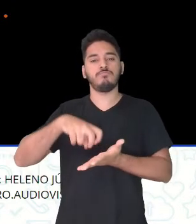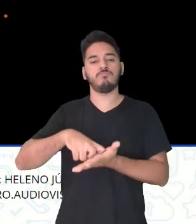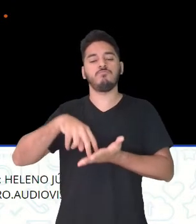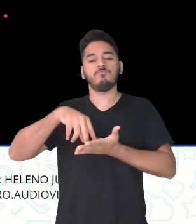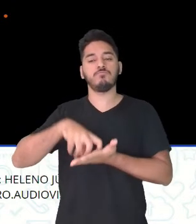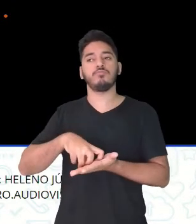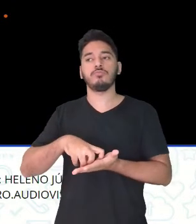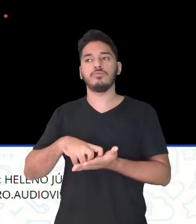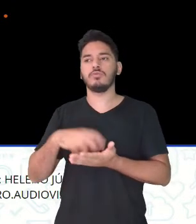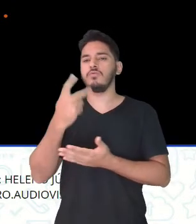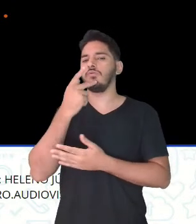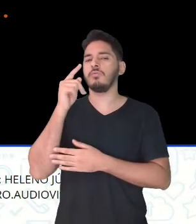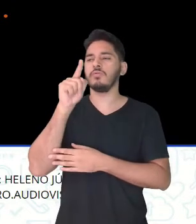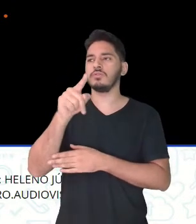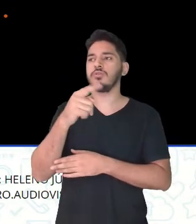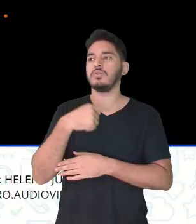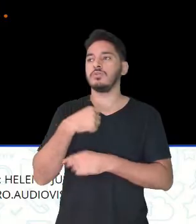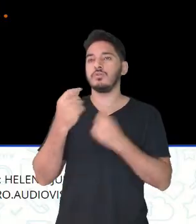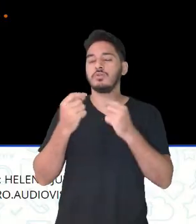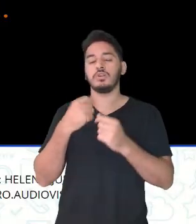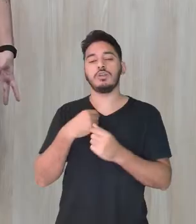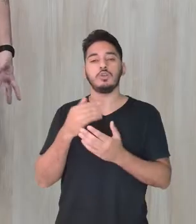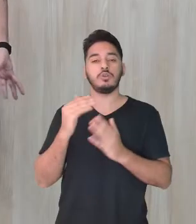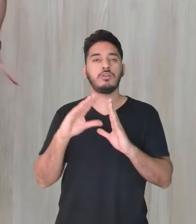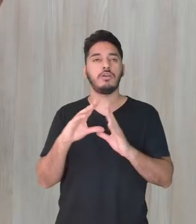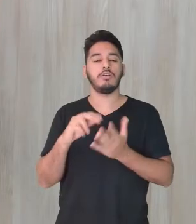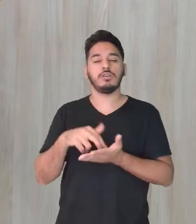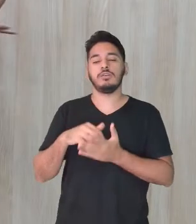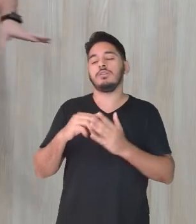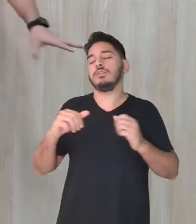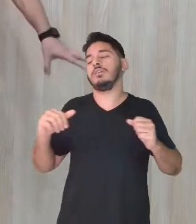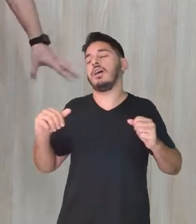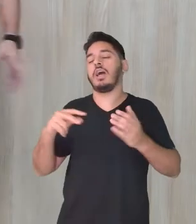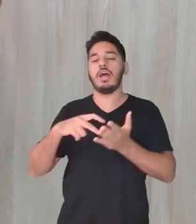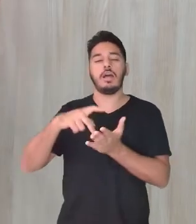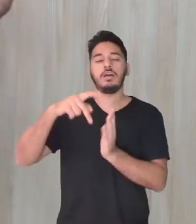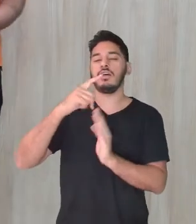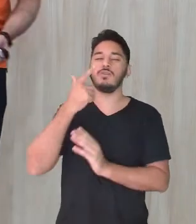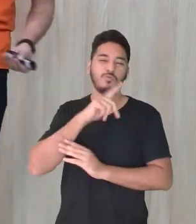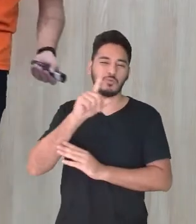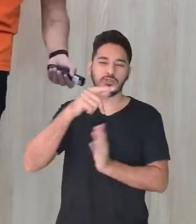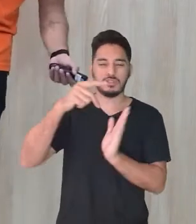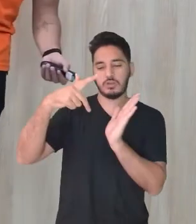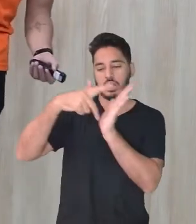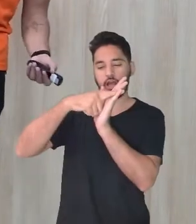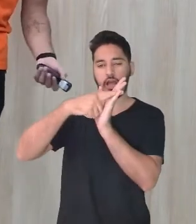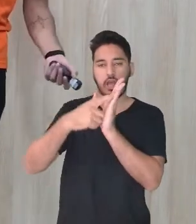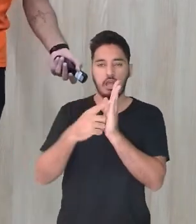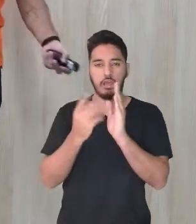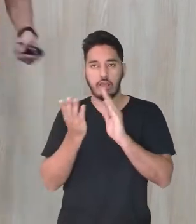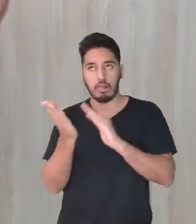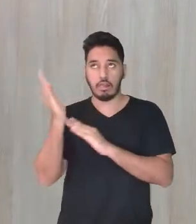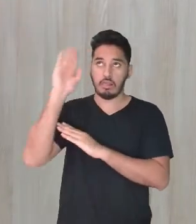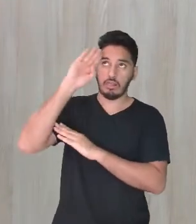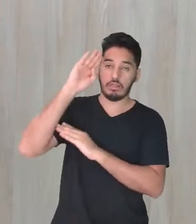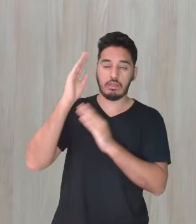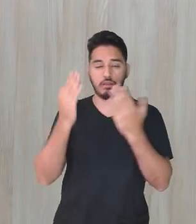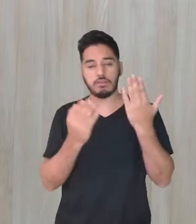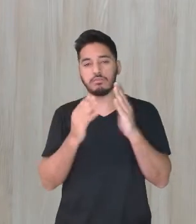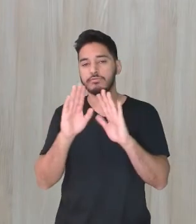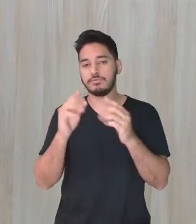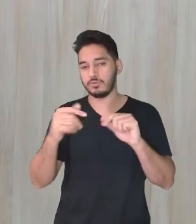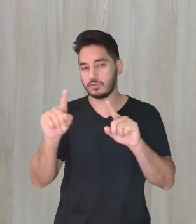Então, eu vou dizer pra vocês que eu não sou uma pessoa super flexível. Eu não consigo abrir escala, eu não consigo botar minha perna na cabeça, não consigo um bocado de